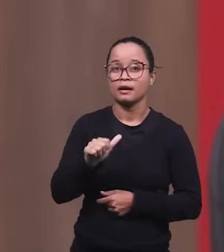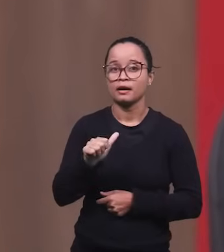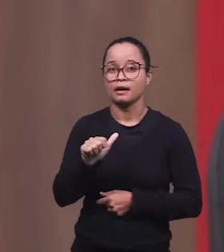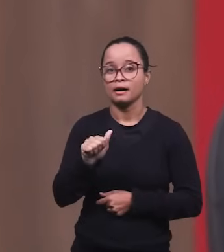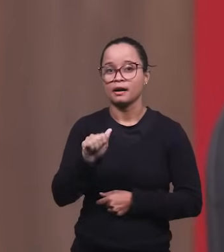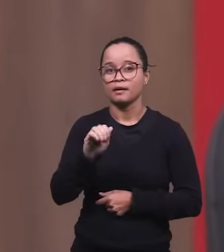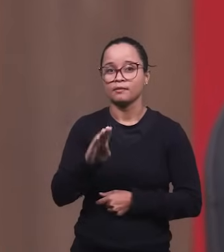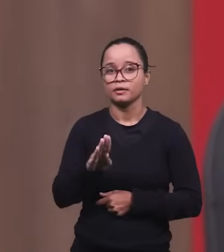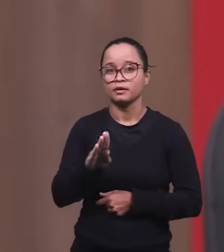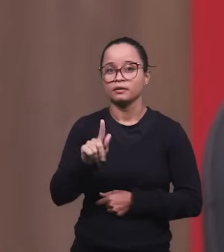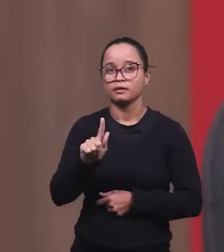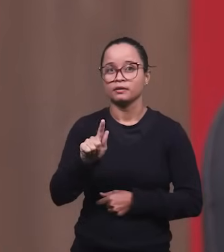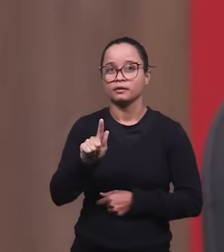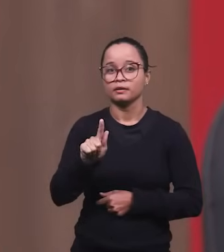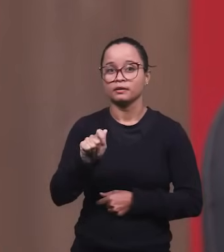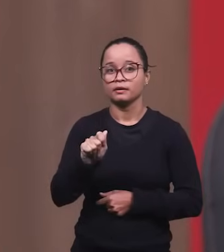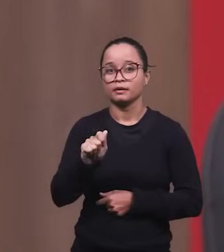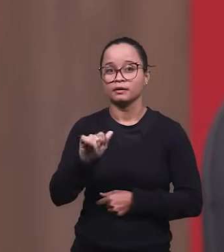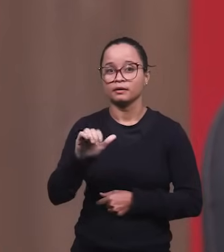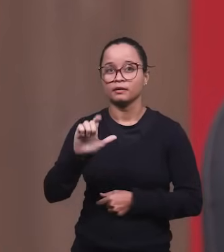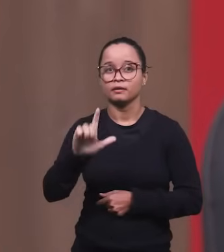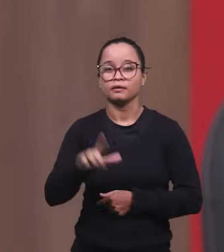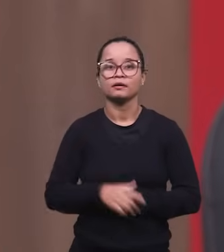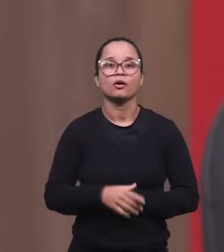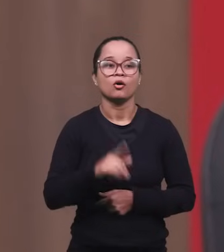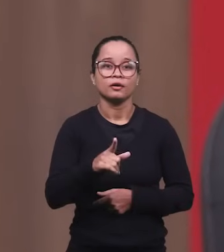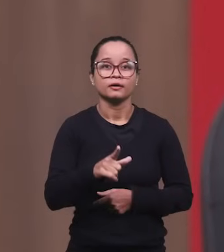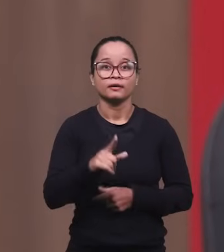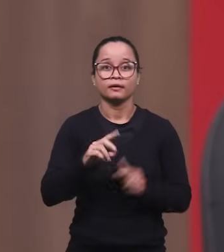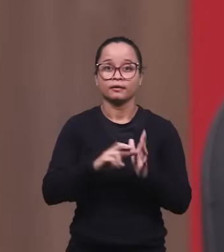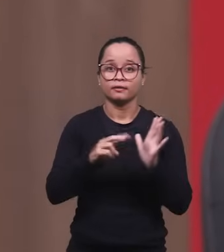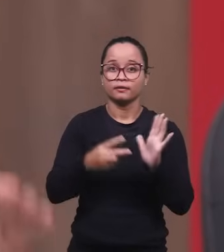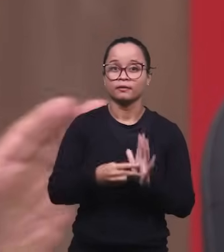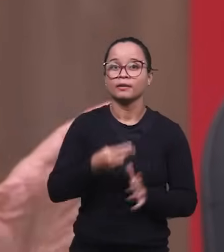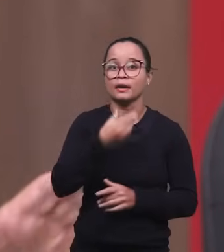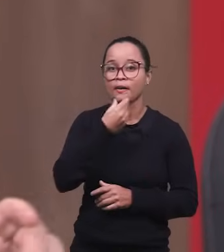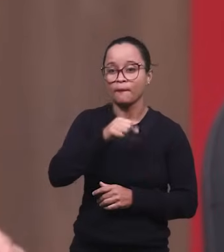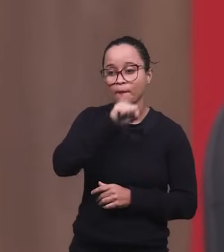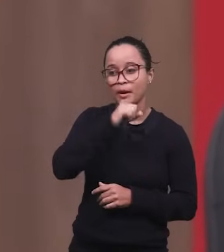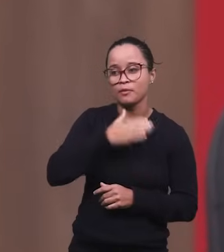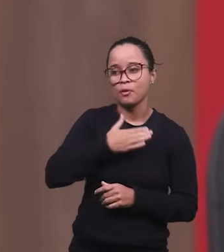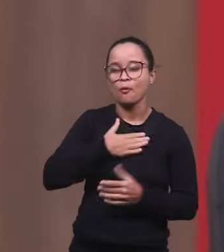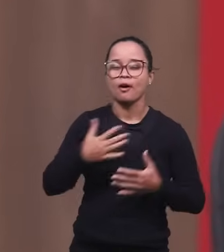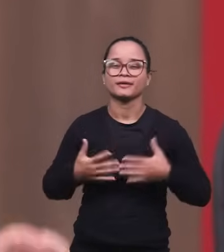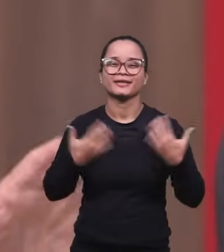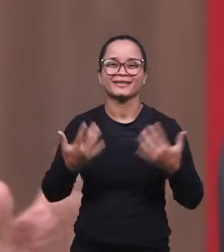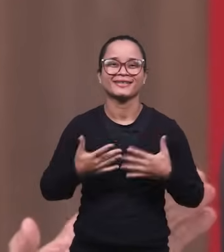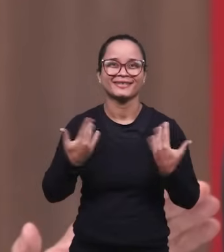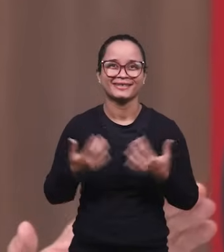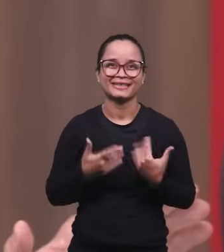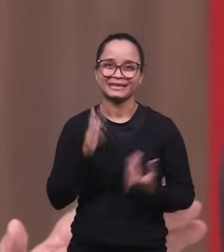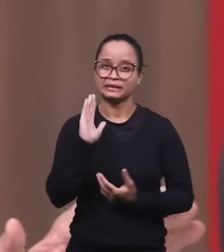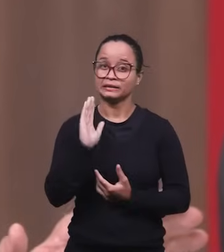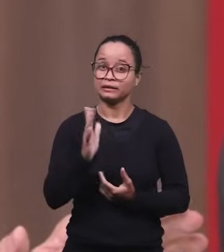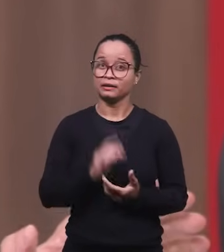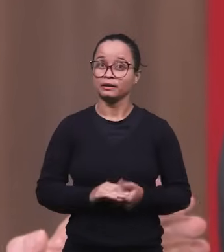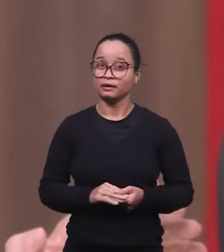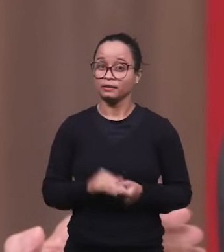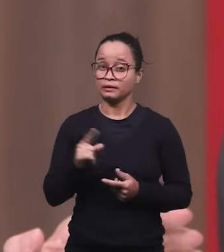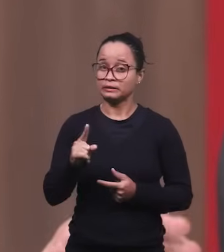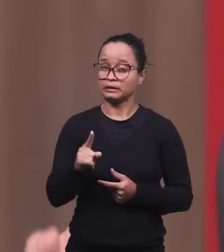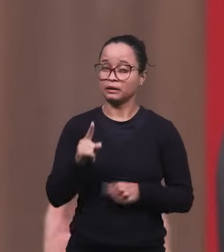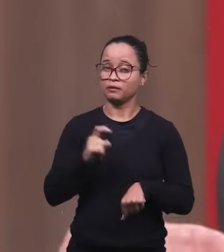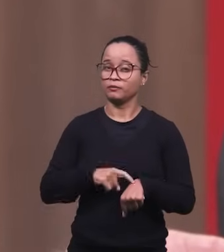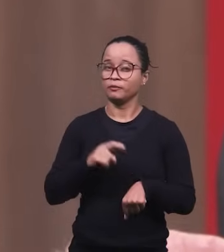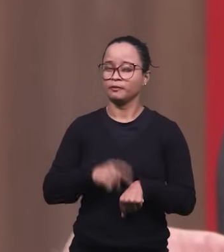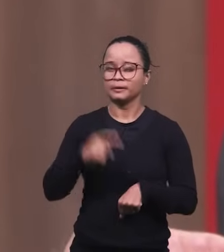Abigail, o seu nome quer dizer, meu pai é alegria. Só no nome aqui já nos traz um momento